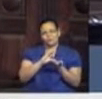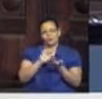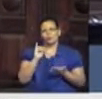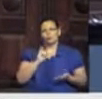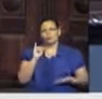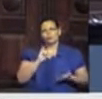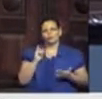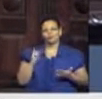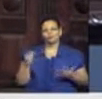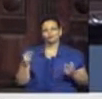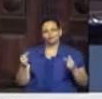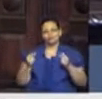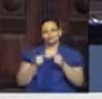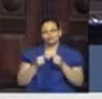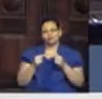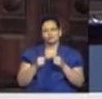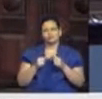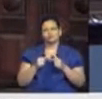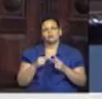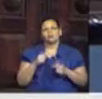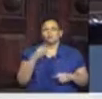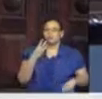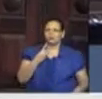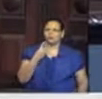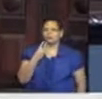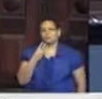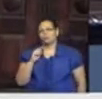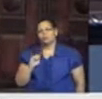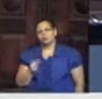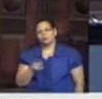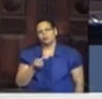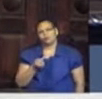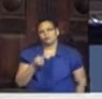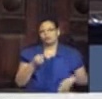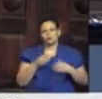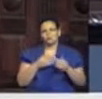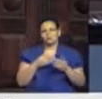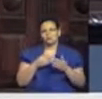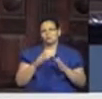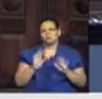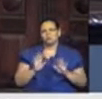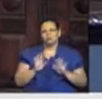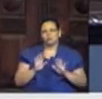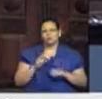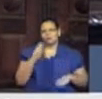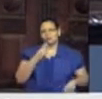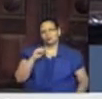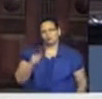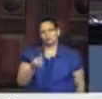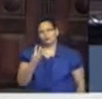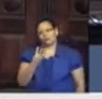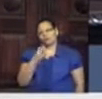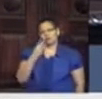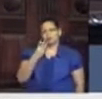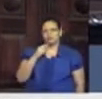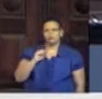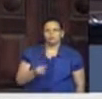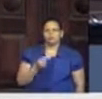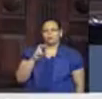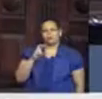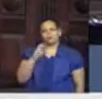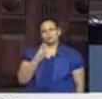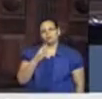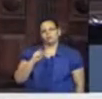imposto correspondente adicional de 3 ponto, qualquer que seja, 3,4, 5, 6.